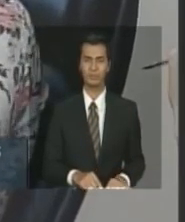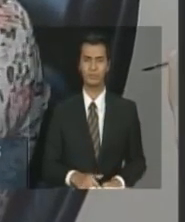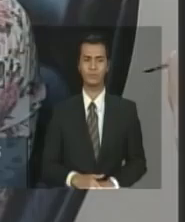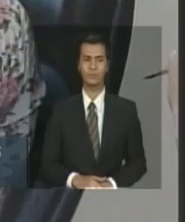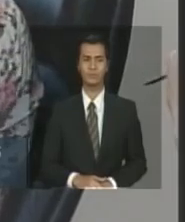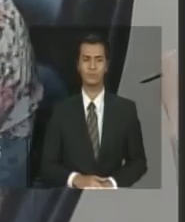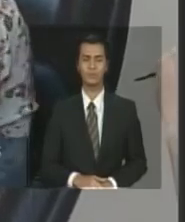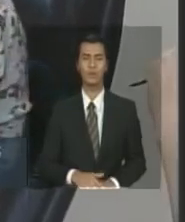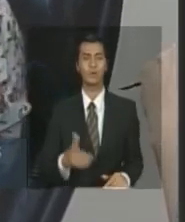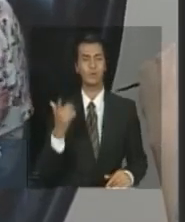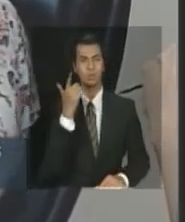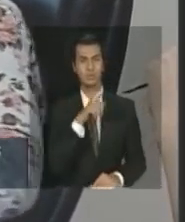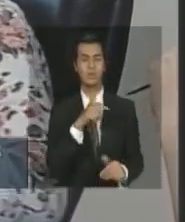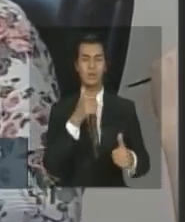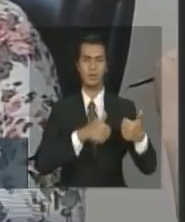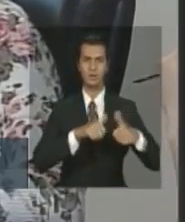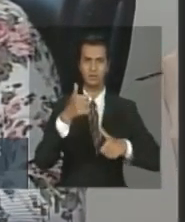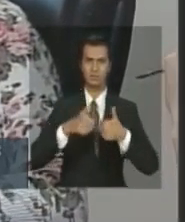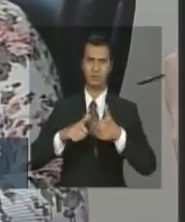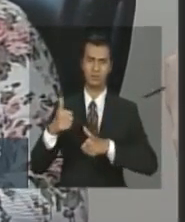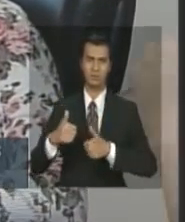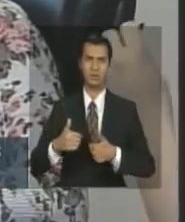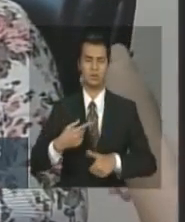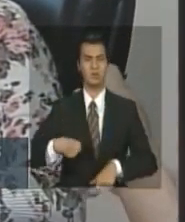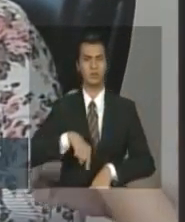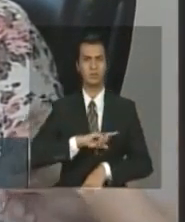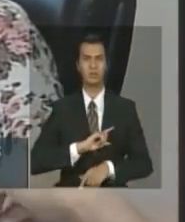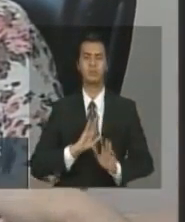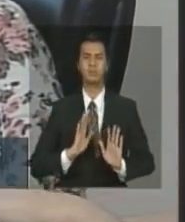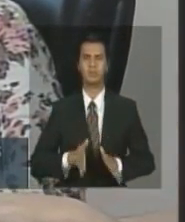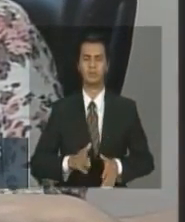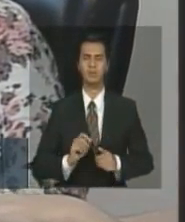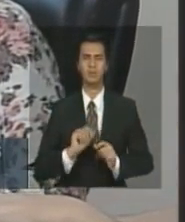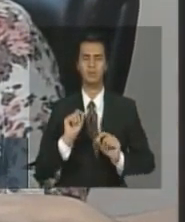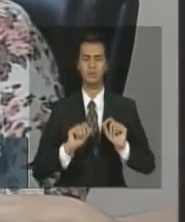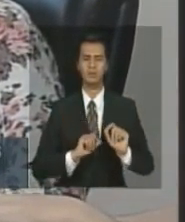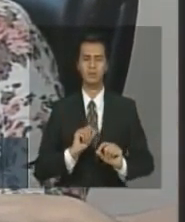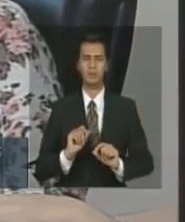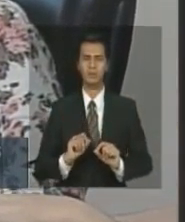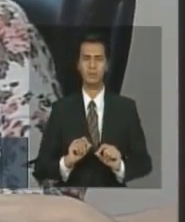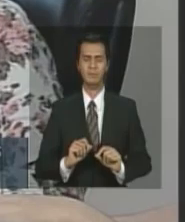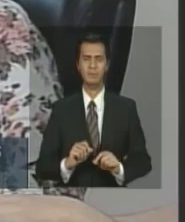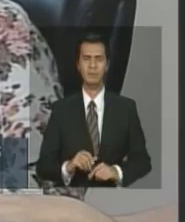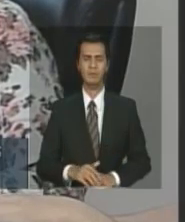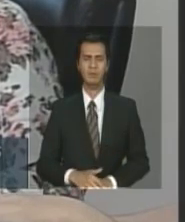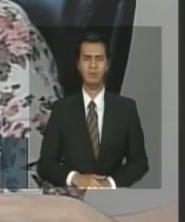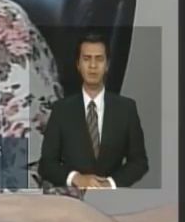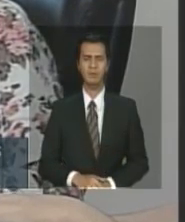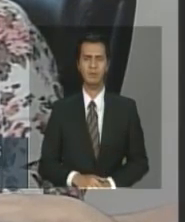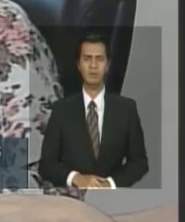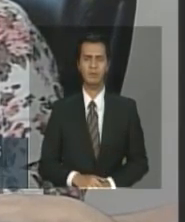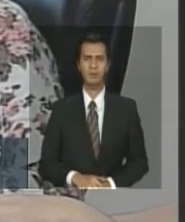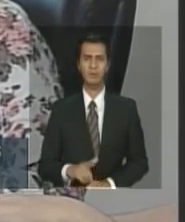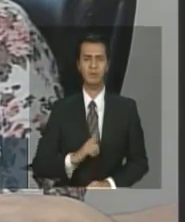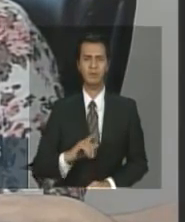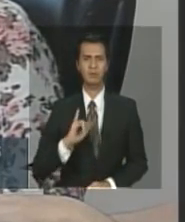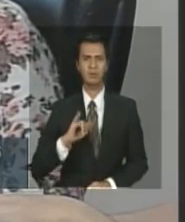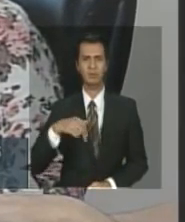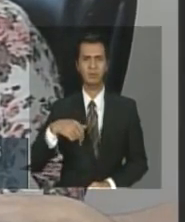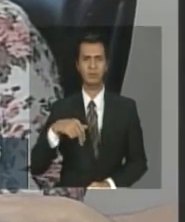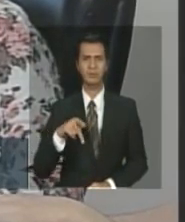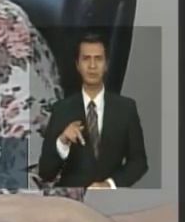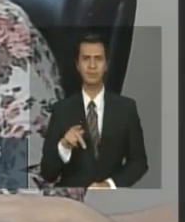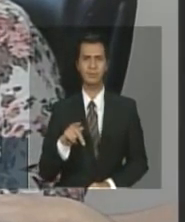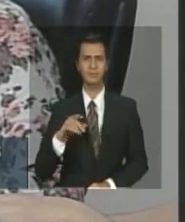você consegue avaliar, certo? Fizemos isso da mesma usando também. Aqui, tá vendo? Foi o INPC que nós